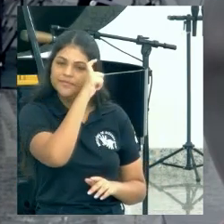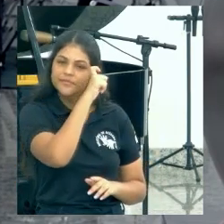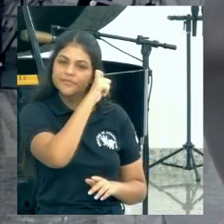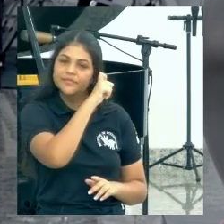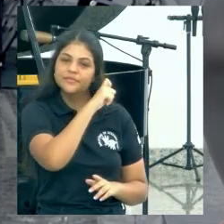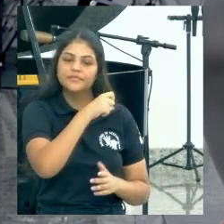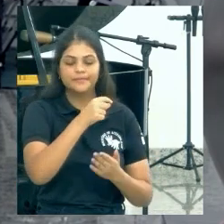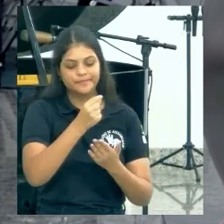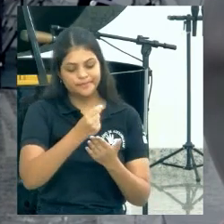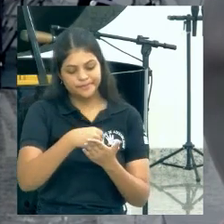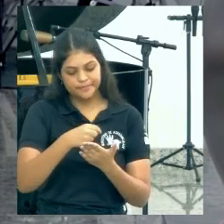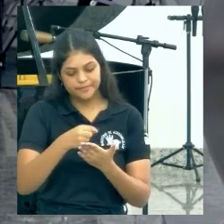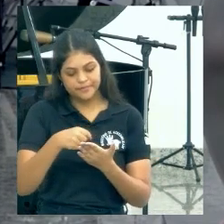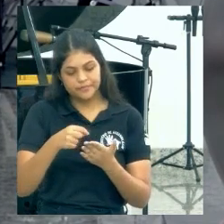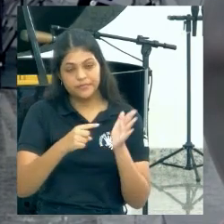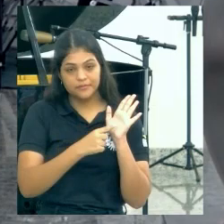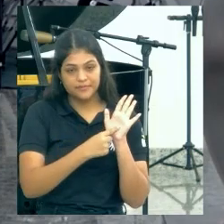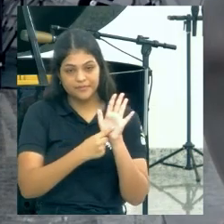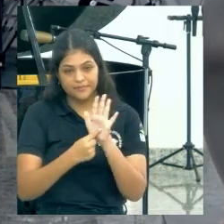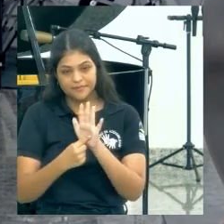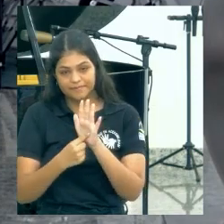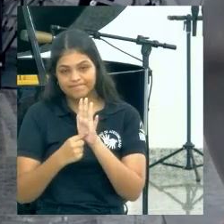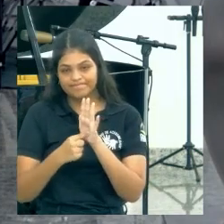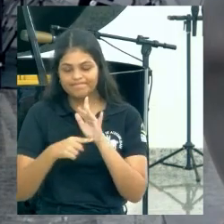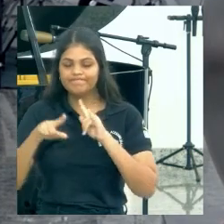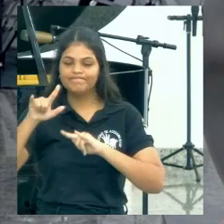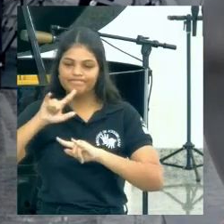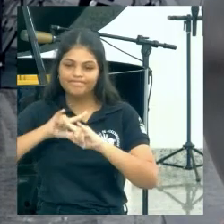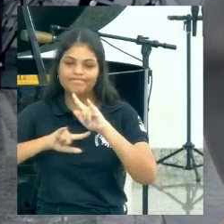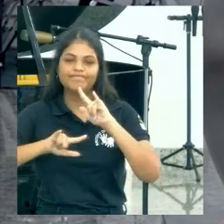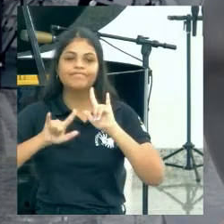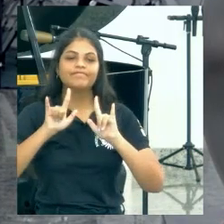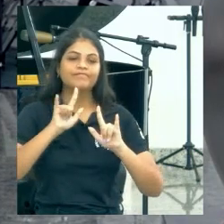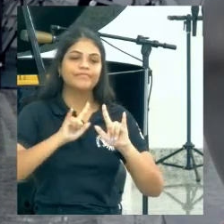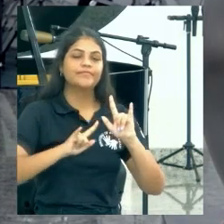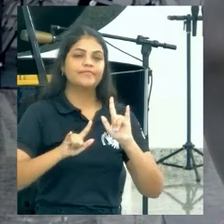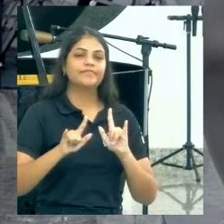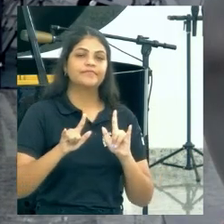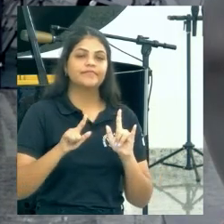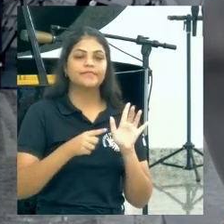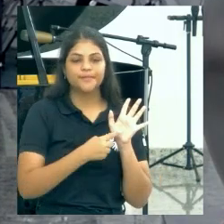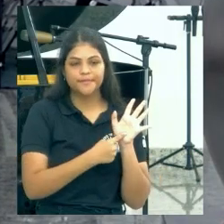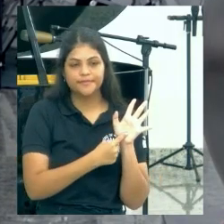uma carta que demonstre esse amor, que demonstre